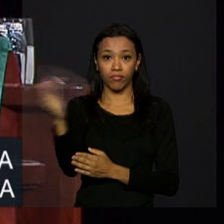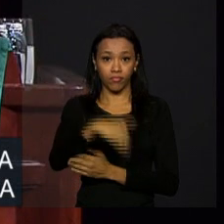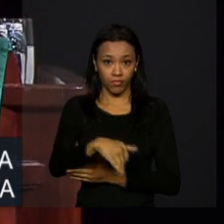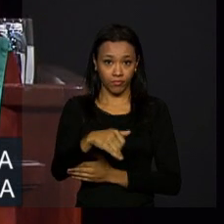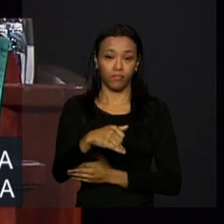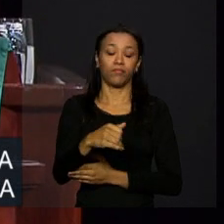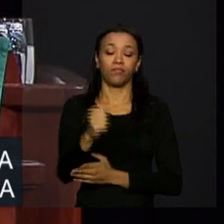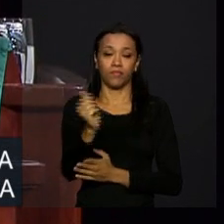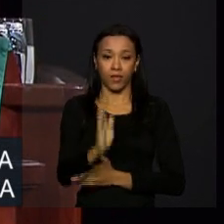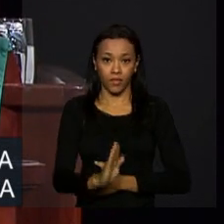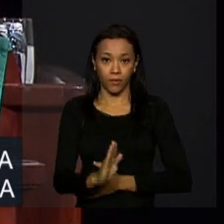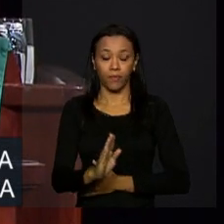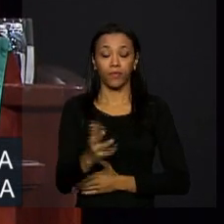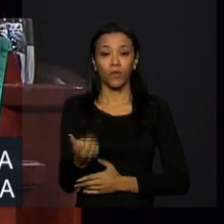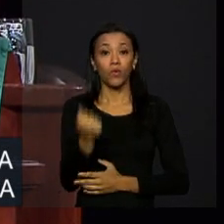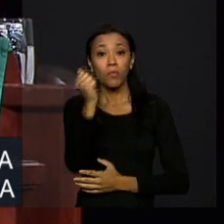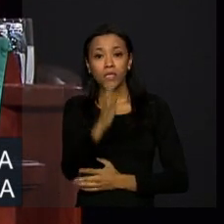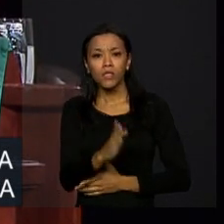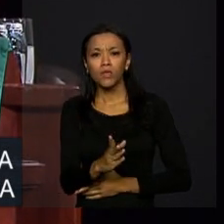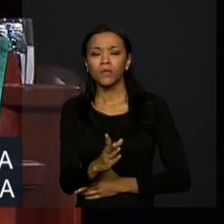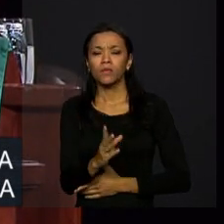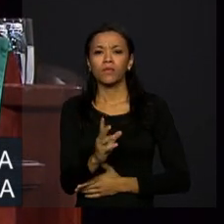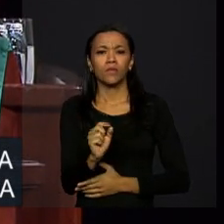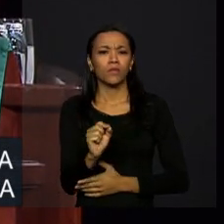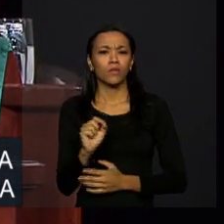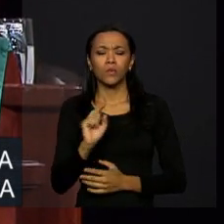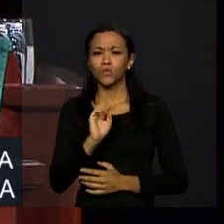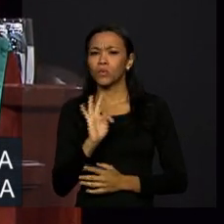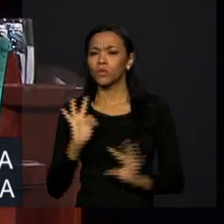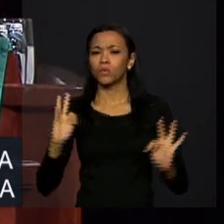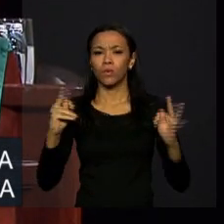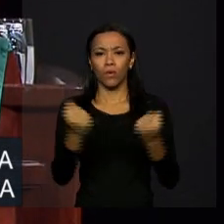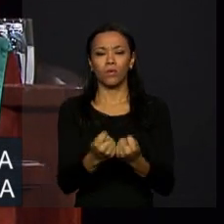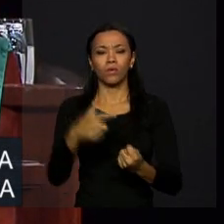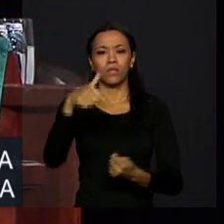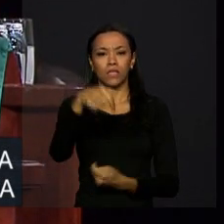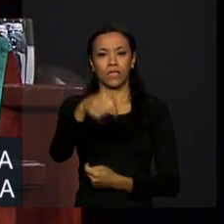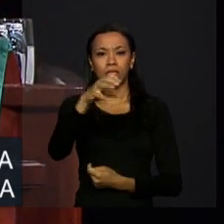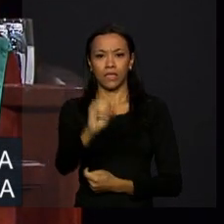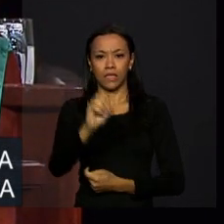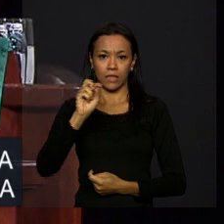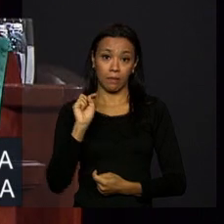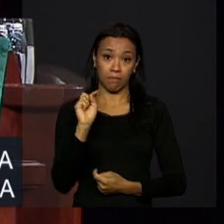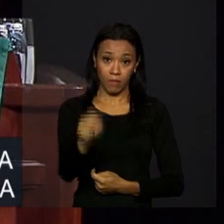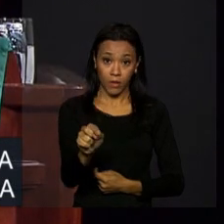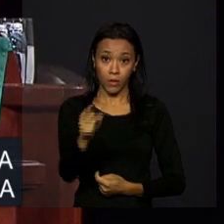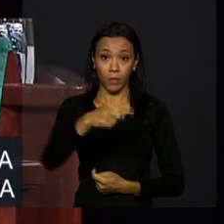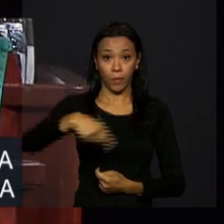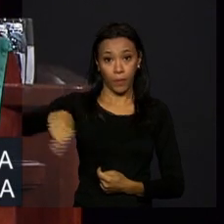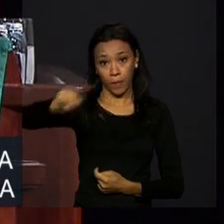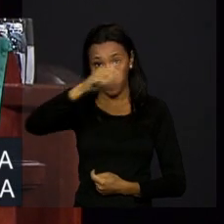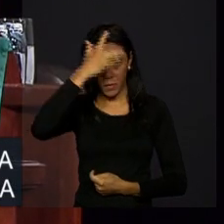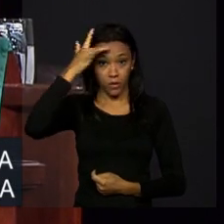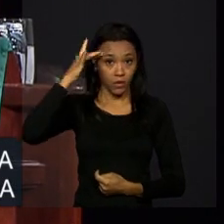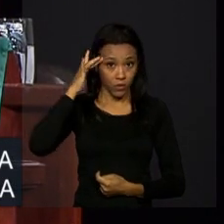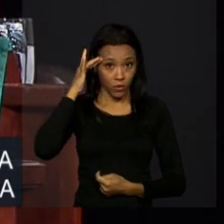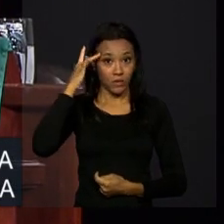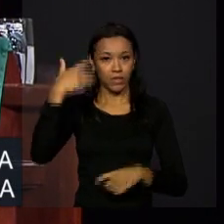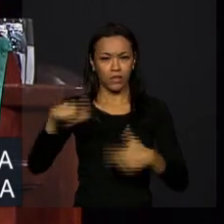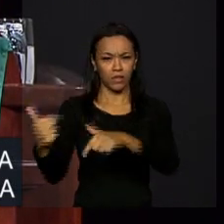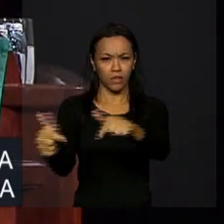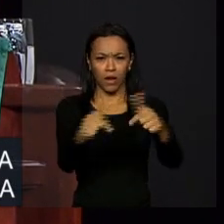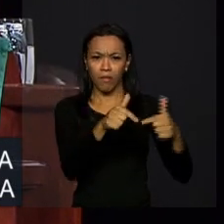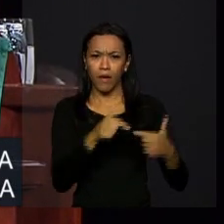Brasil todo estima-se que 70.000 pessoas trabalhem em 200